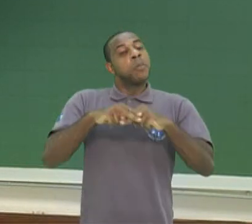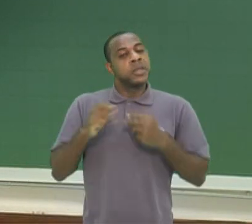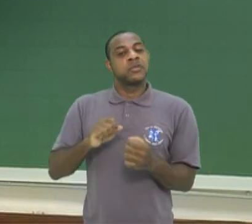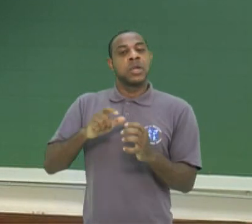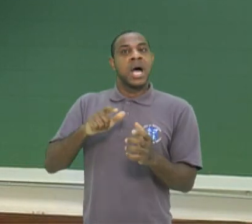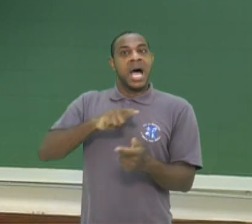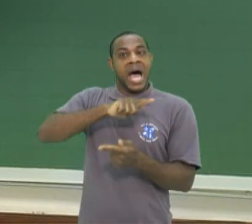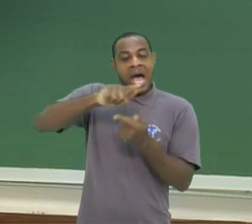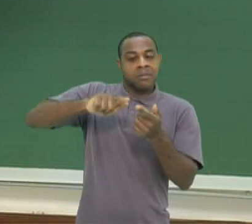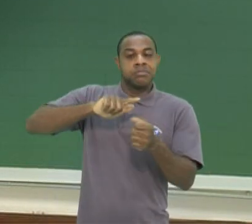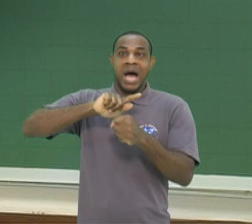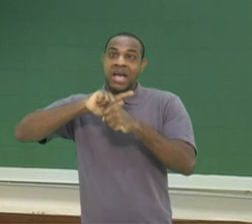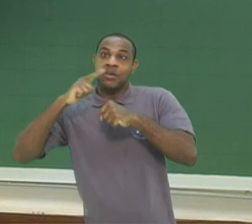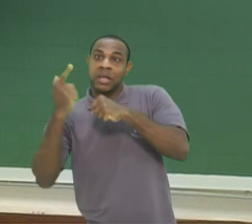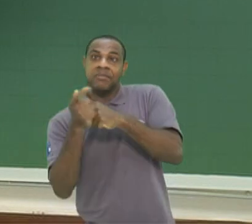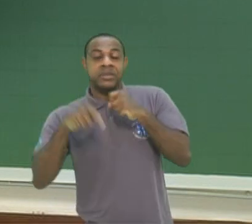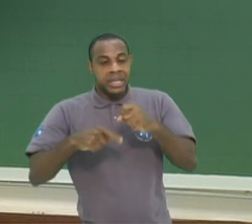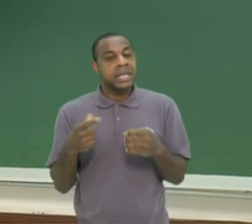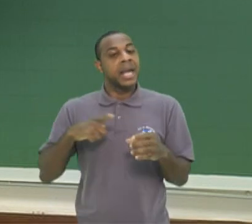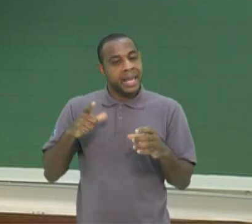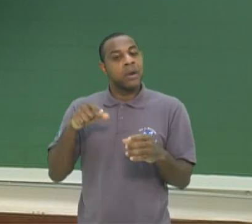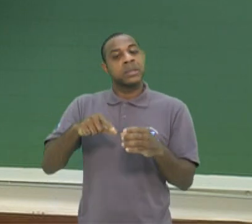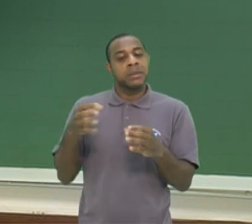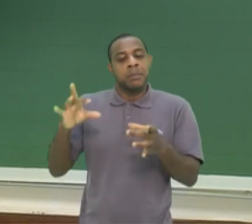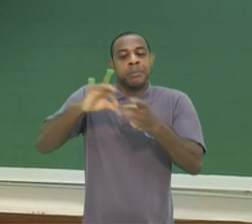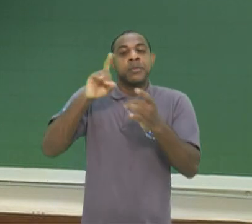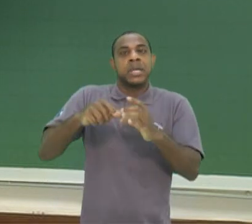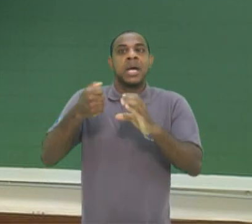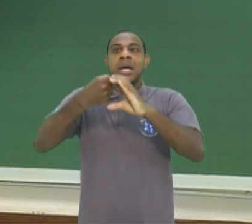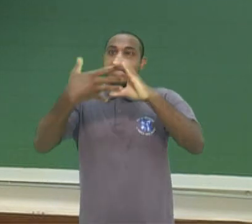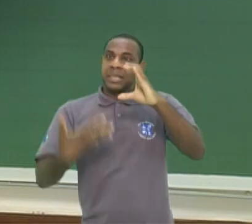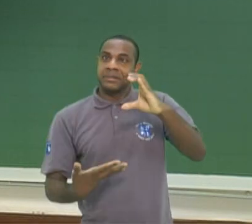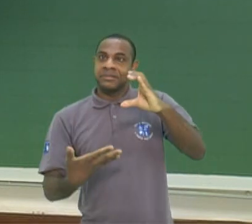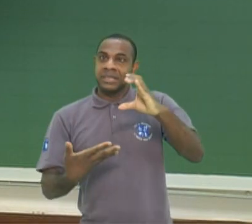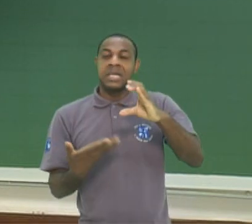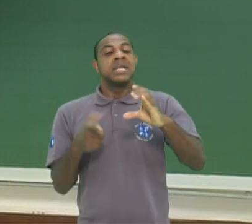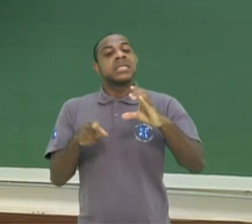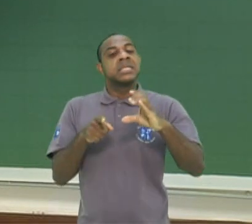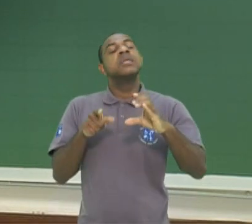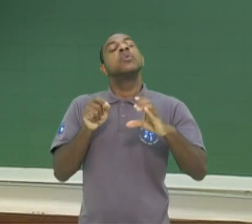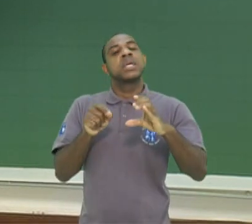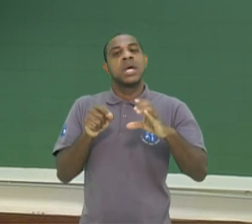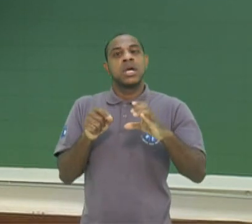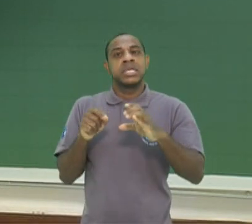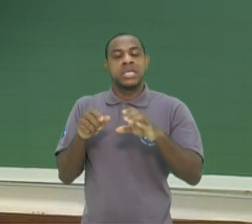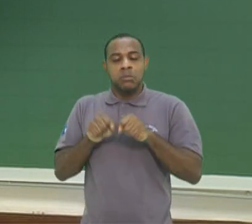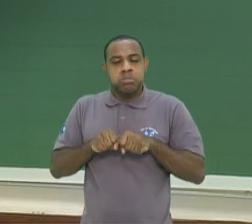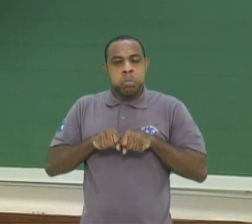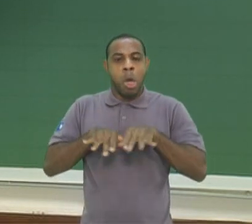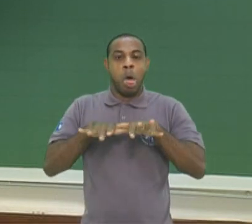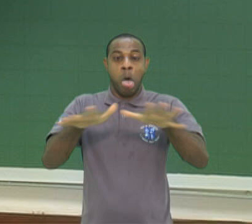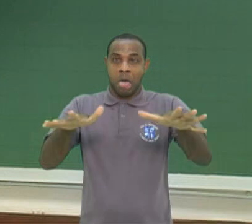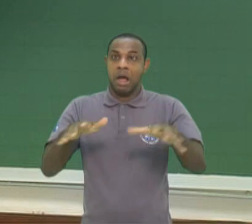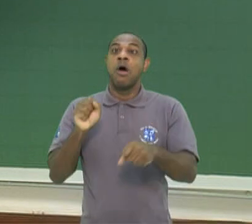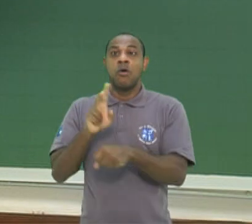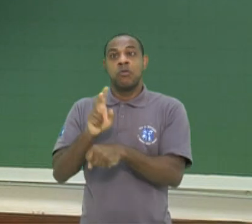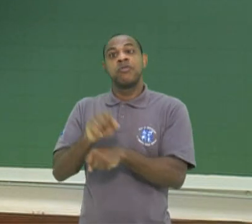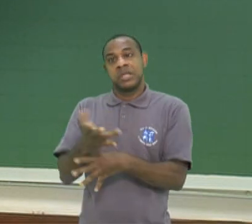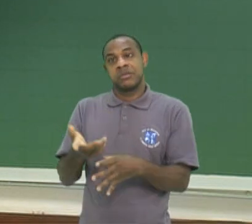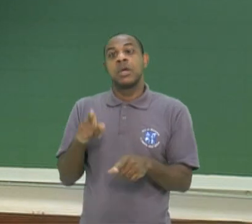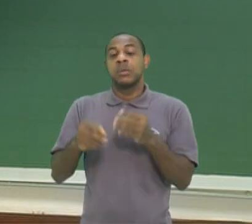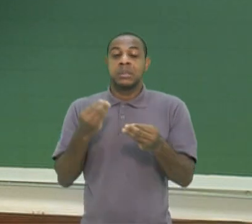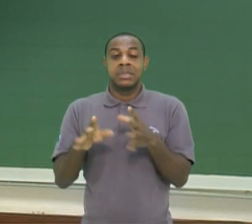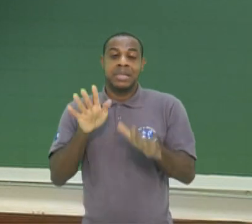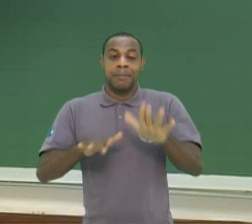sendo uma das características que potencializa o vírus e que está ligado às pessoas, à sua